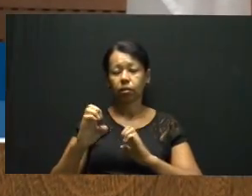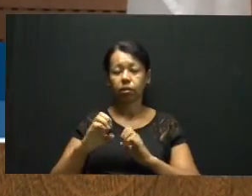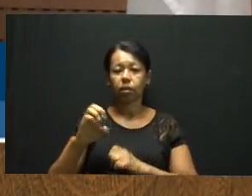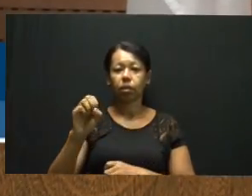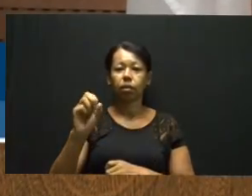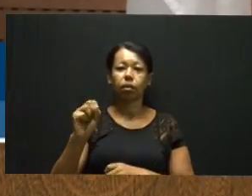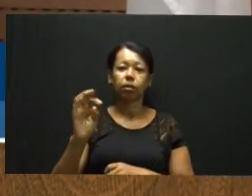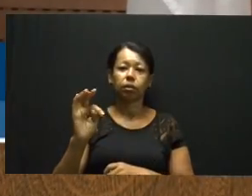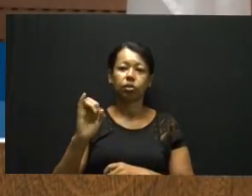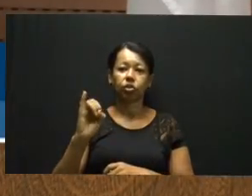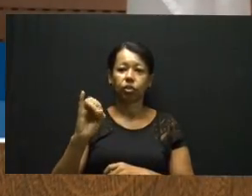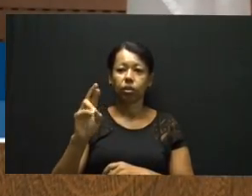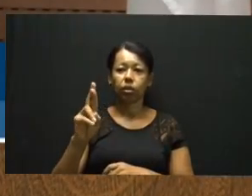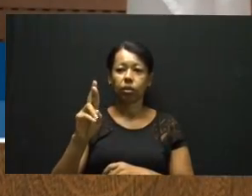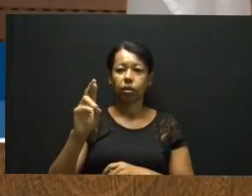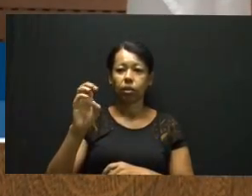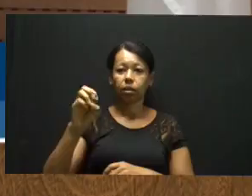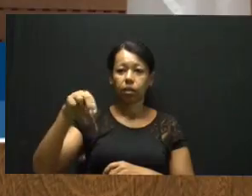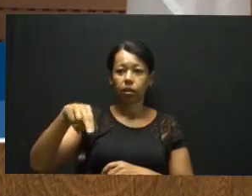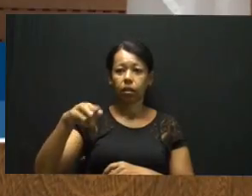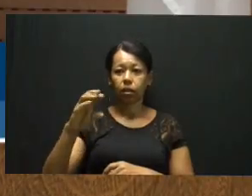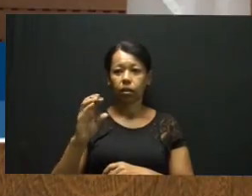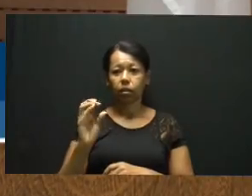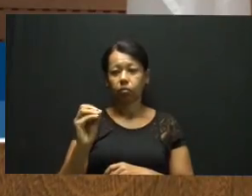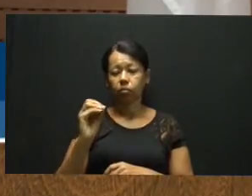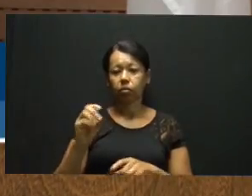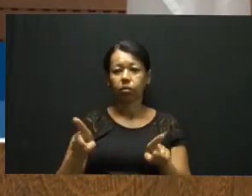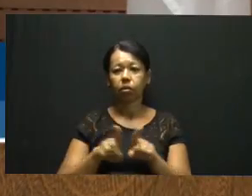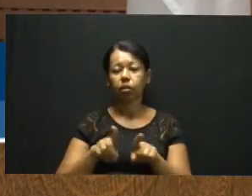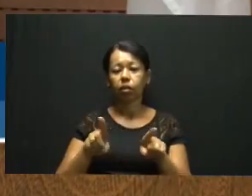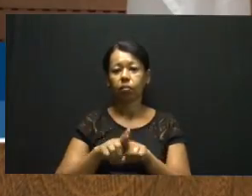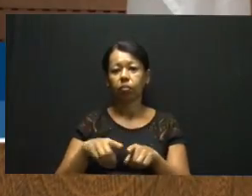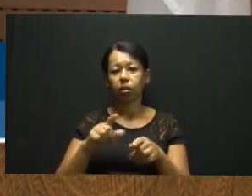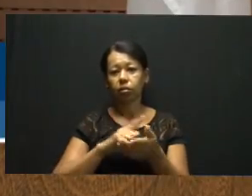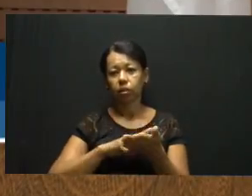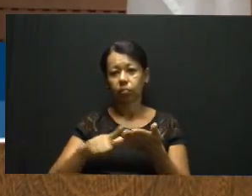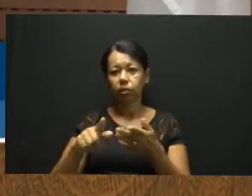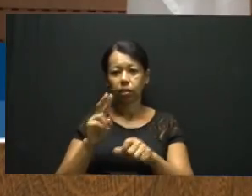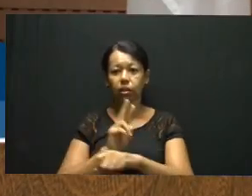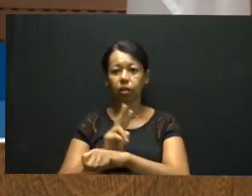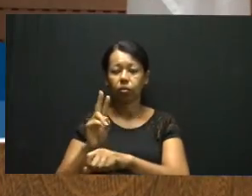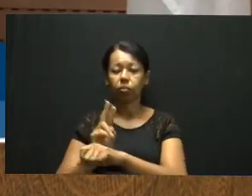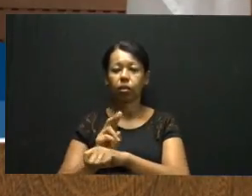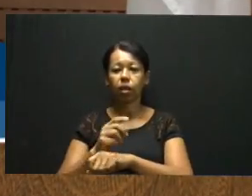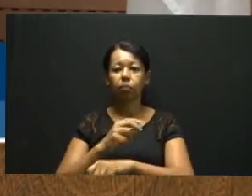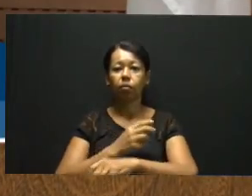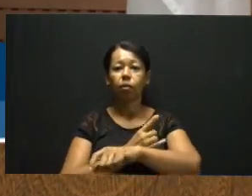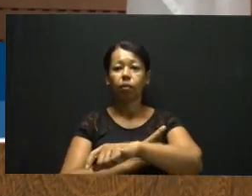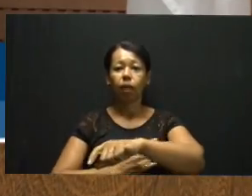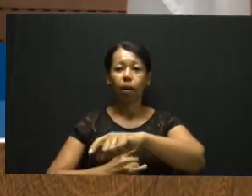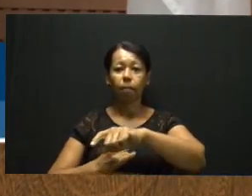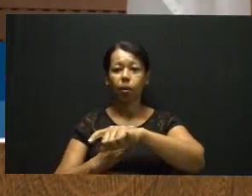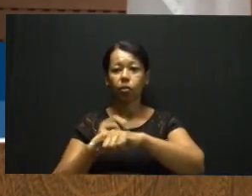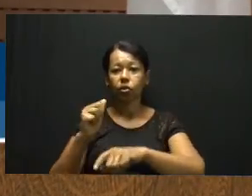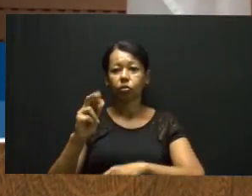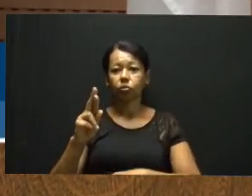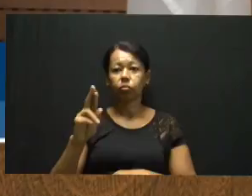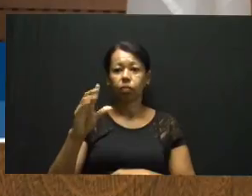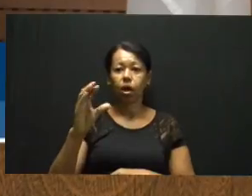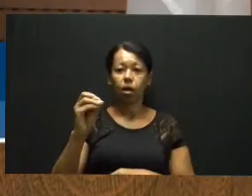e melhorias na ponte do arco-íris do centro. Caminhe-se. Do vereador Joemerson Alves de